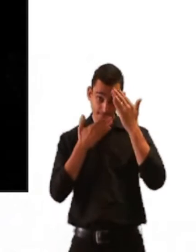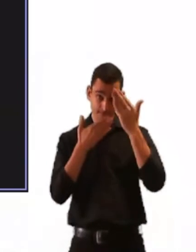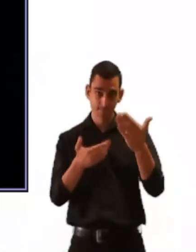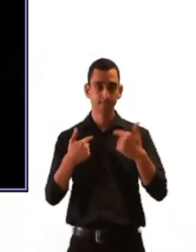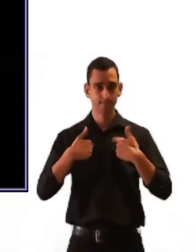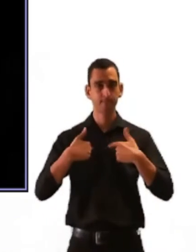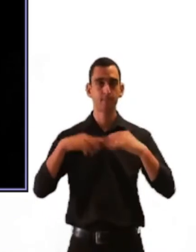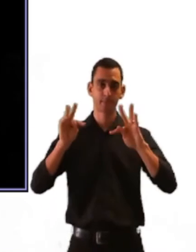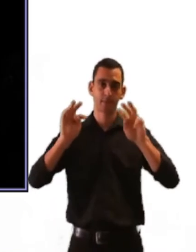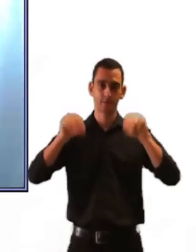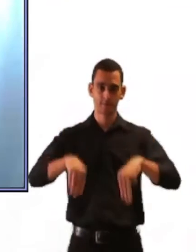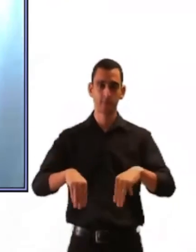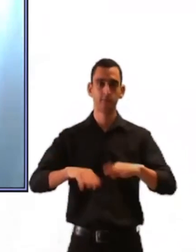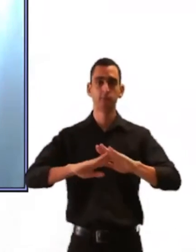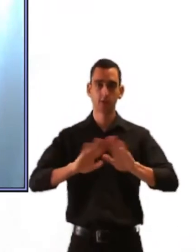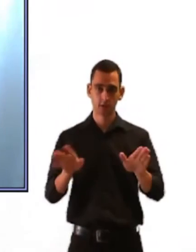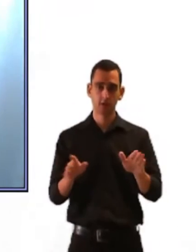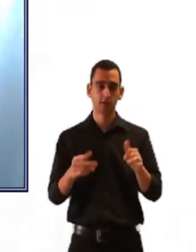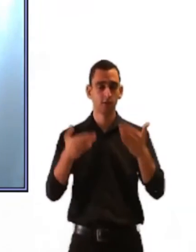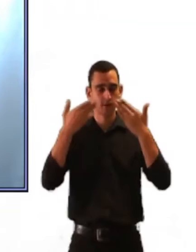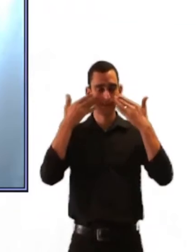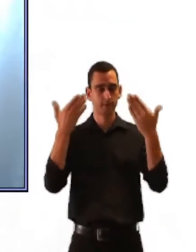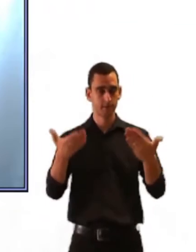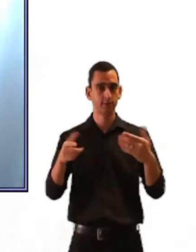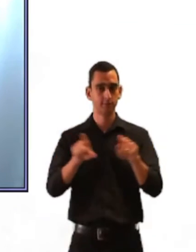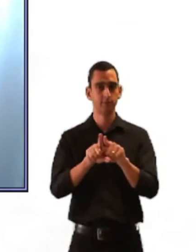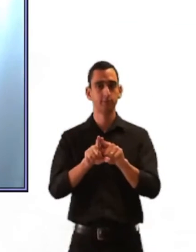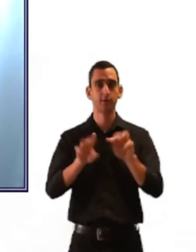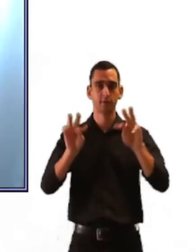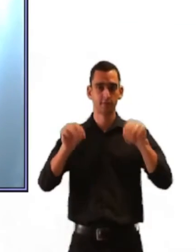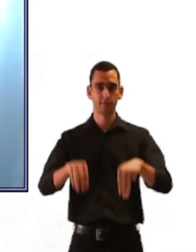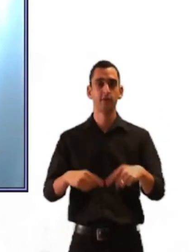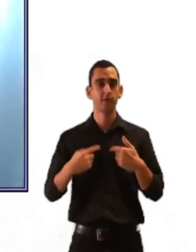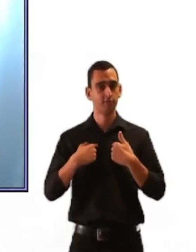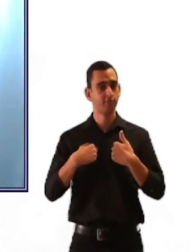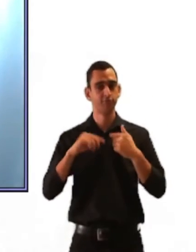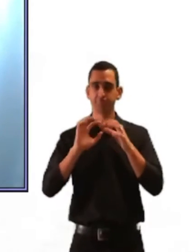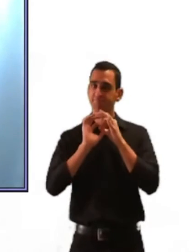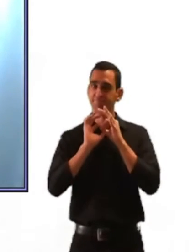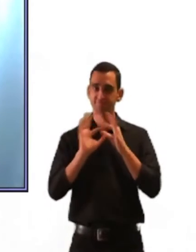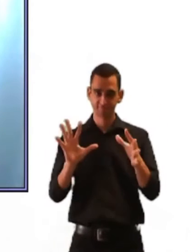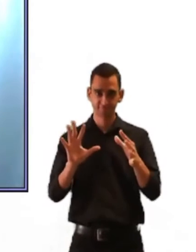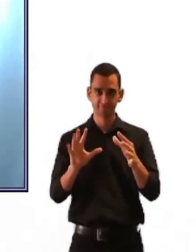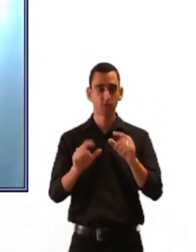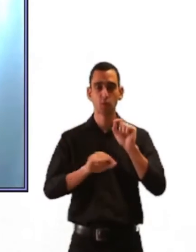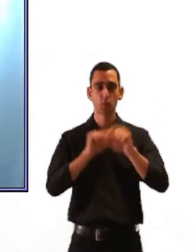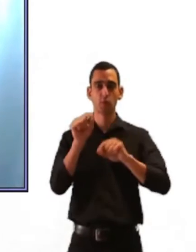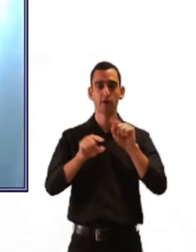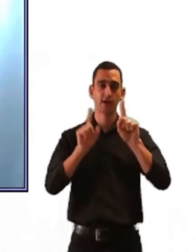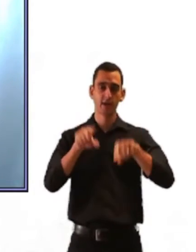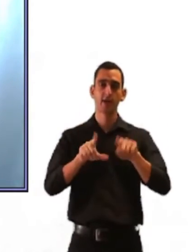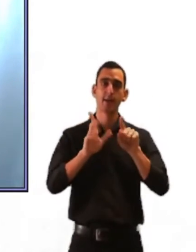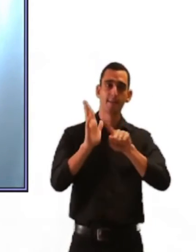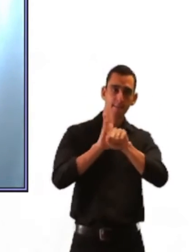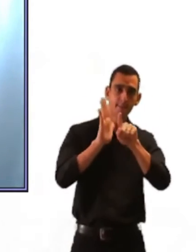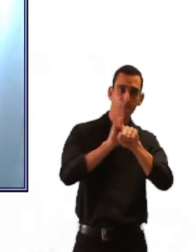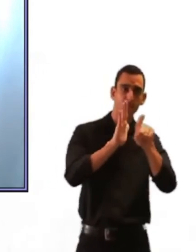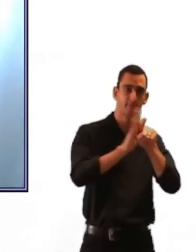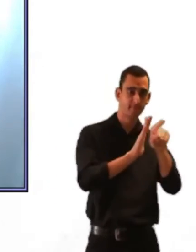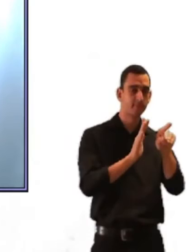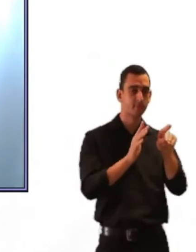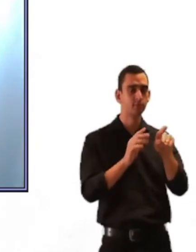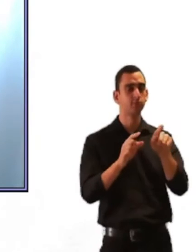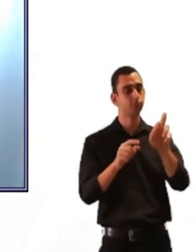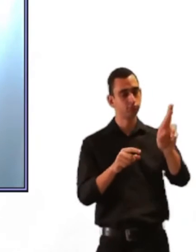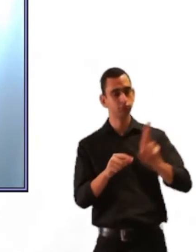encerro aqui a minha apresentação. Estou aí agora, né, pelo que foi combinado, eu me peço desculpa porque eu extrapolei um pouquinho o